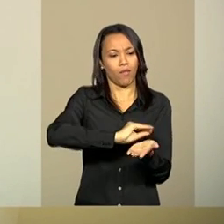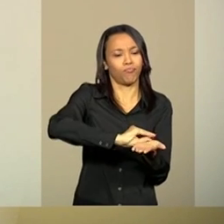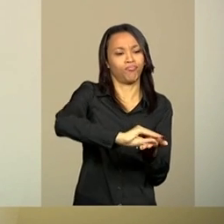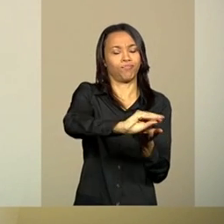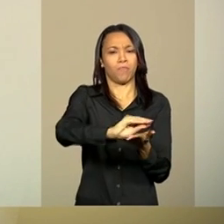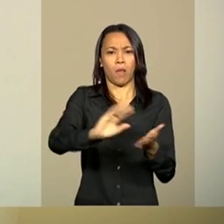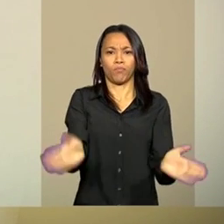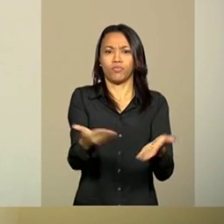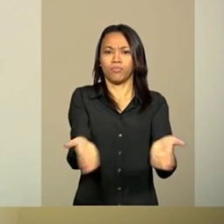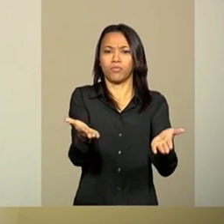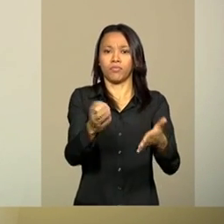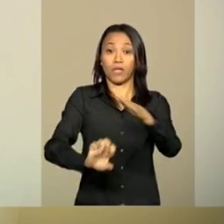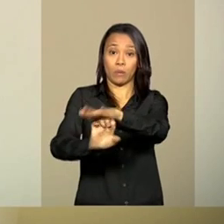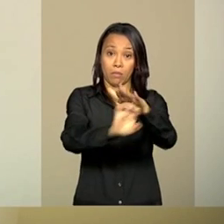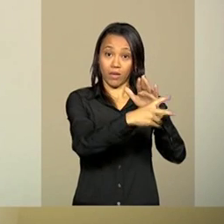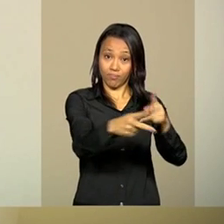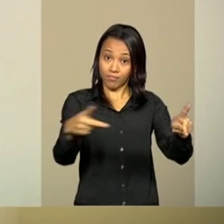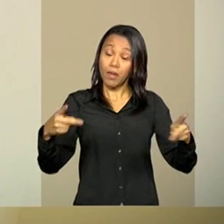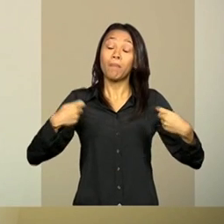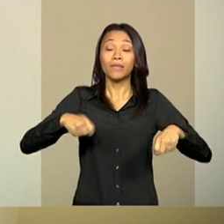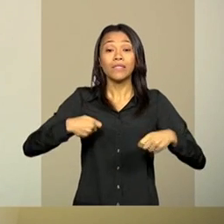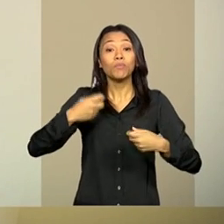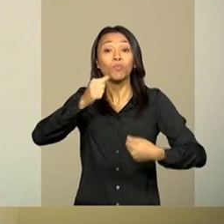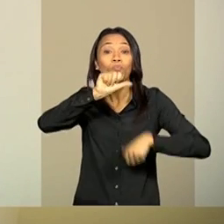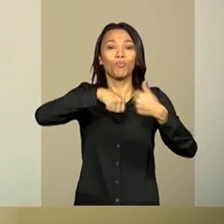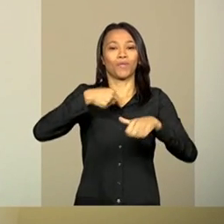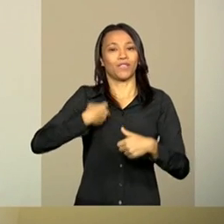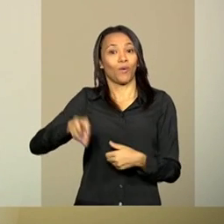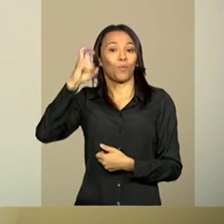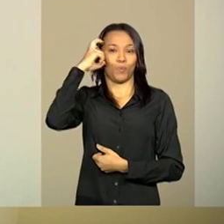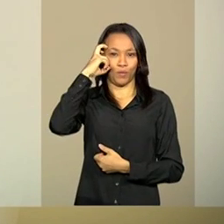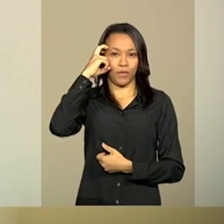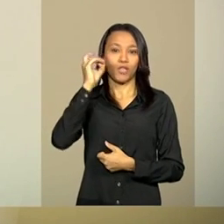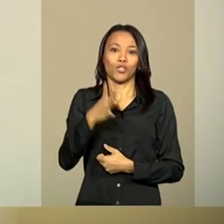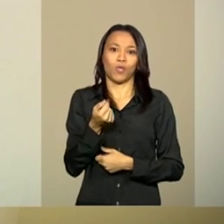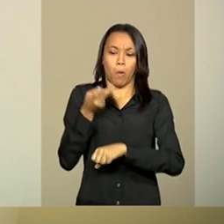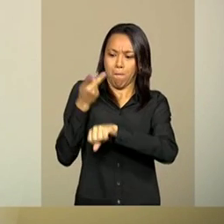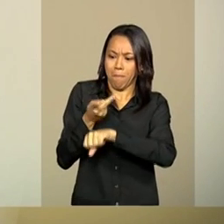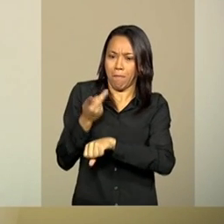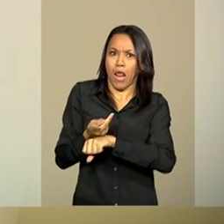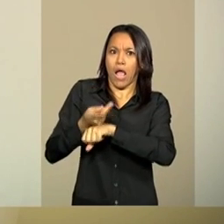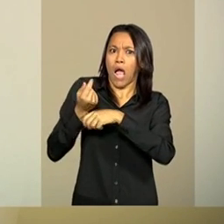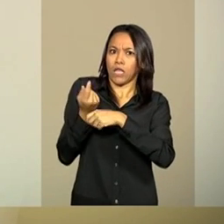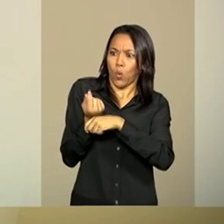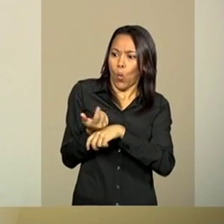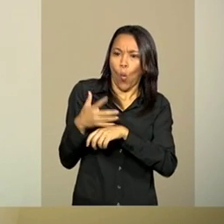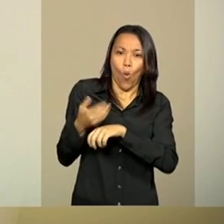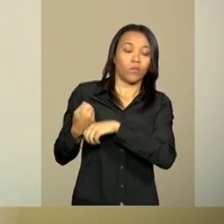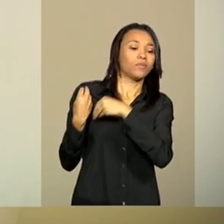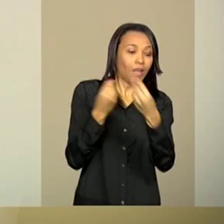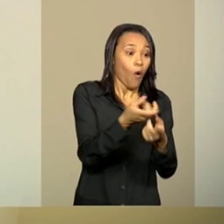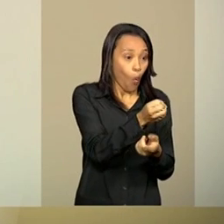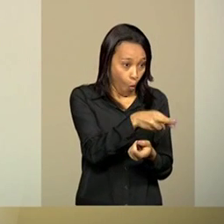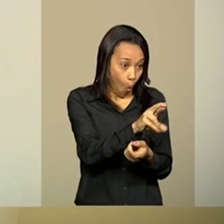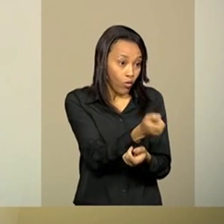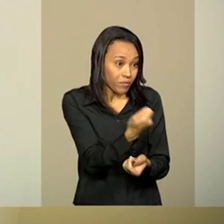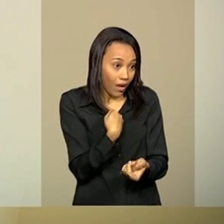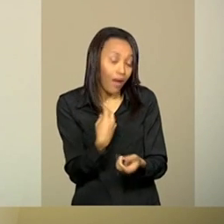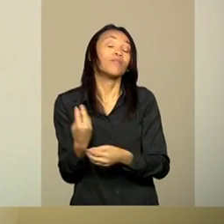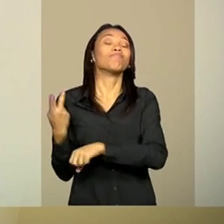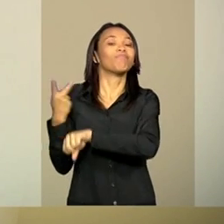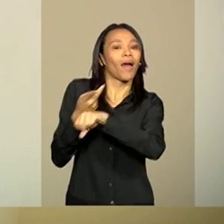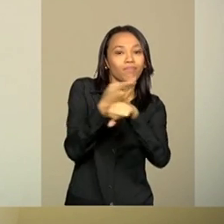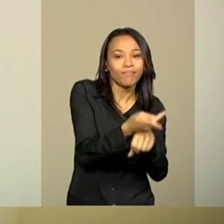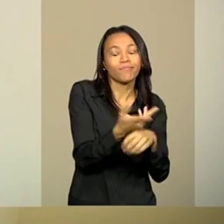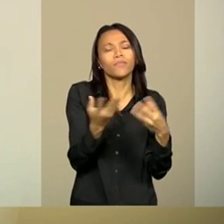luciano nós temos que mudar a cultura de que só se da prata a quem tem ouro só se concede empréstimo que ele tem um